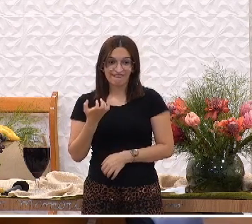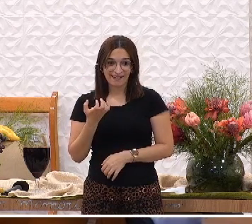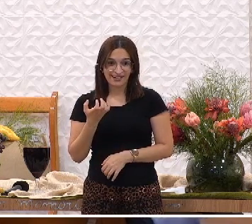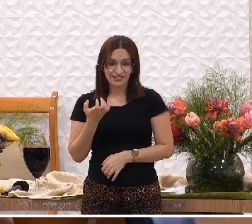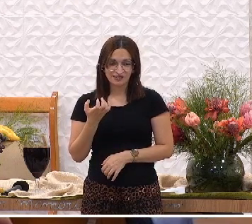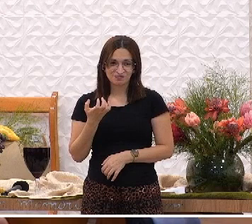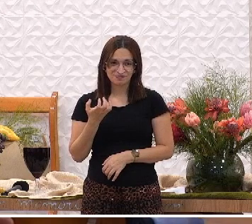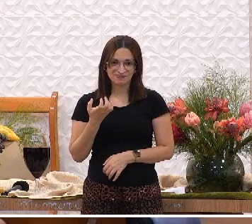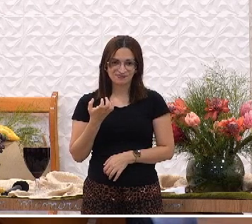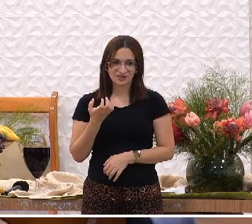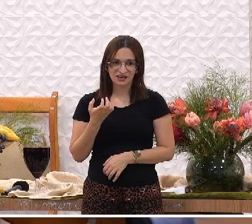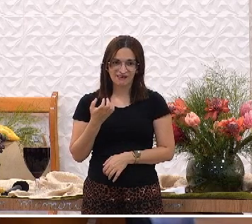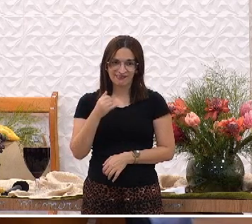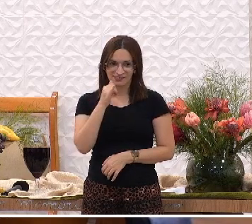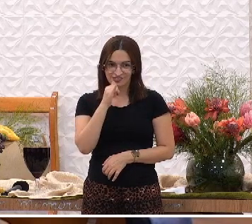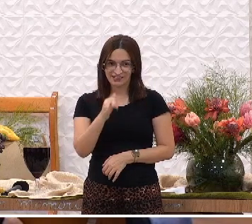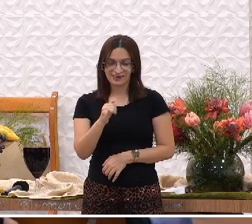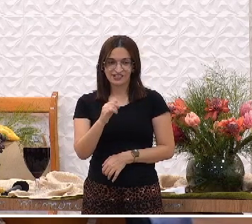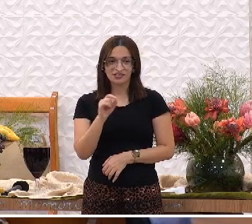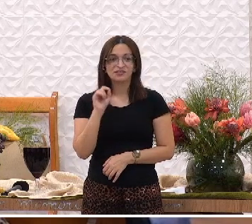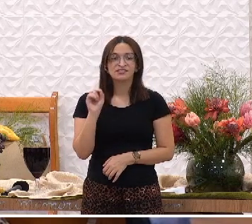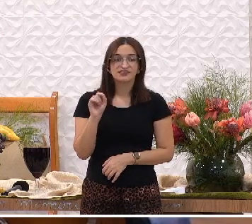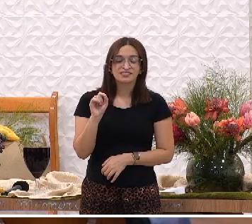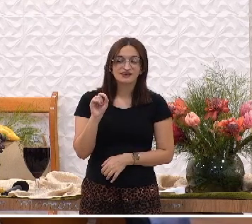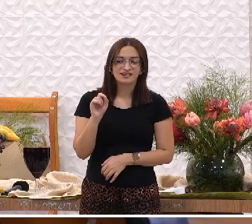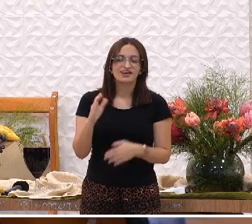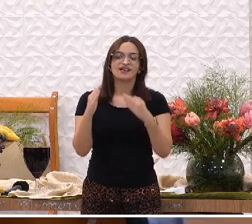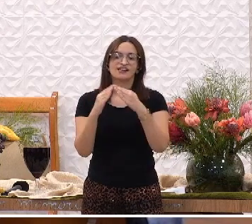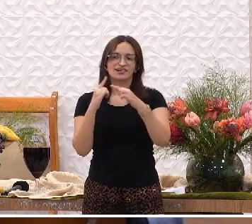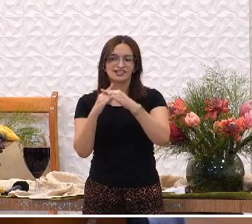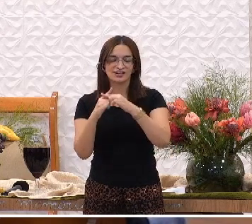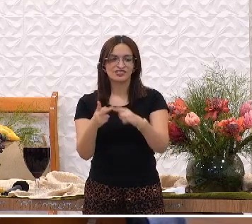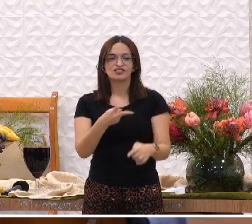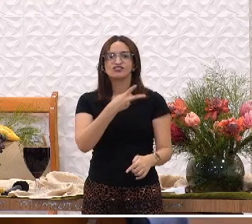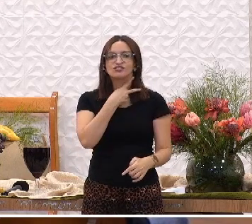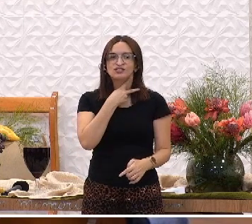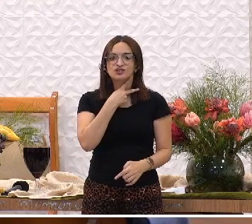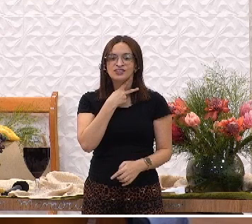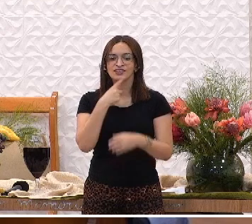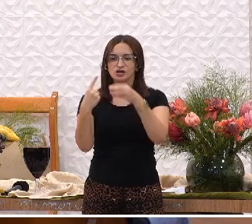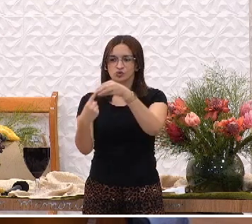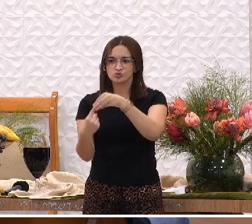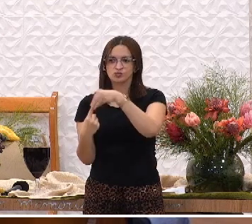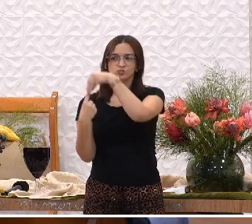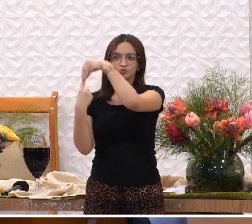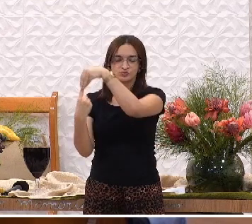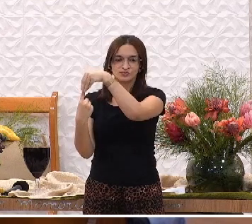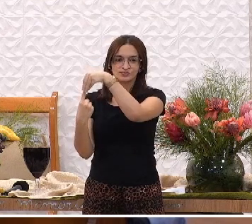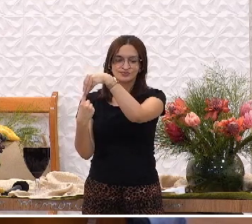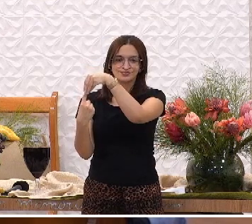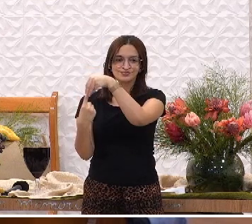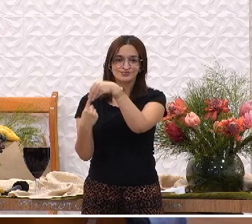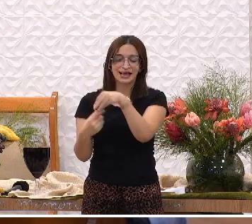a igreja presbiteriana é uma igreja mundial, ok? Às vezes a gente não